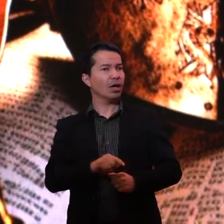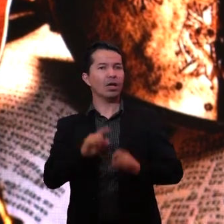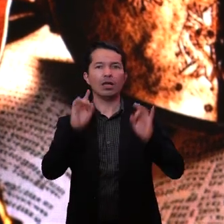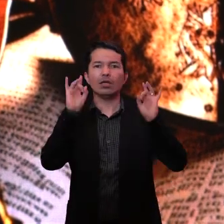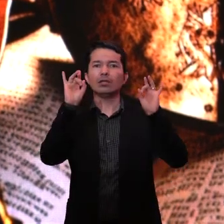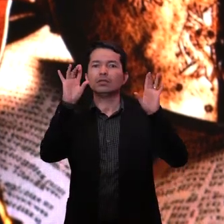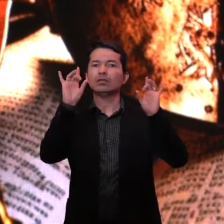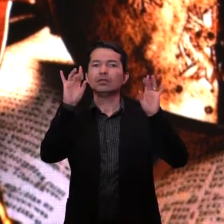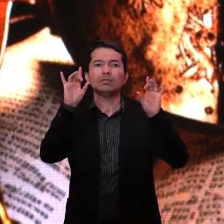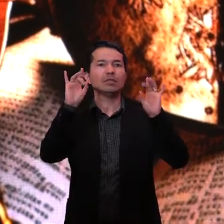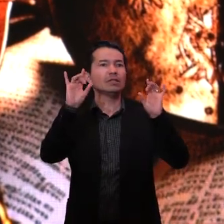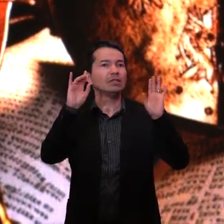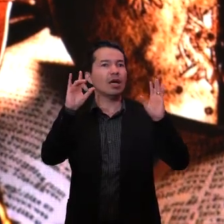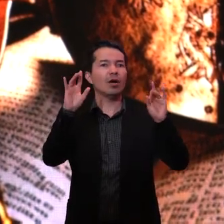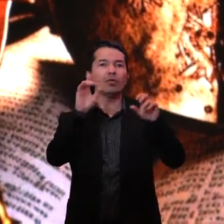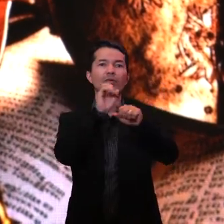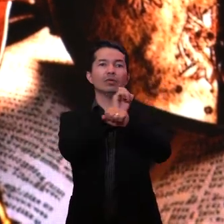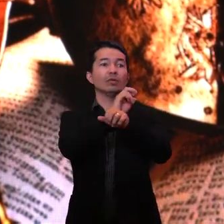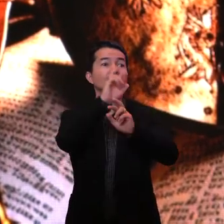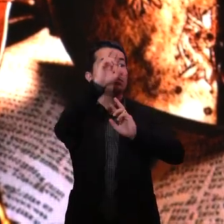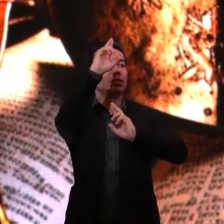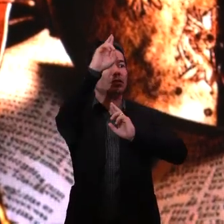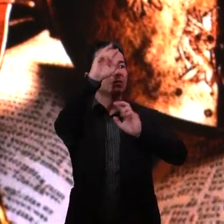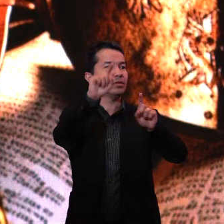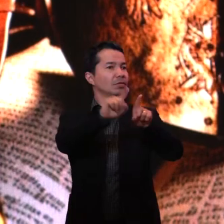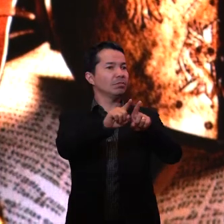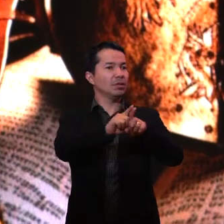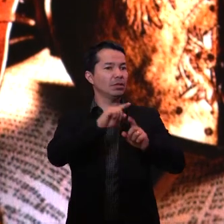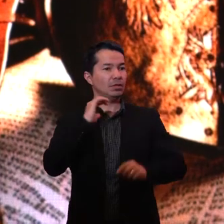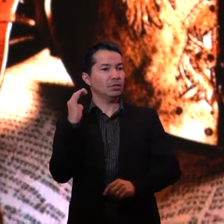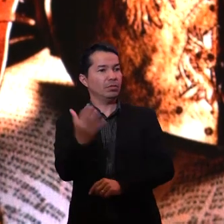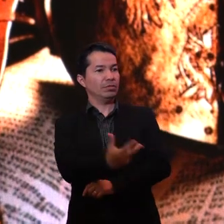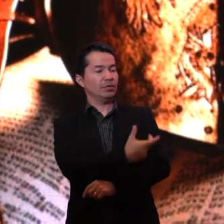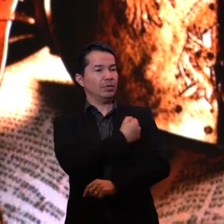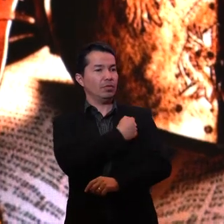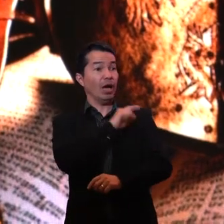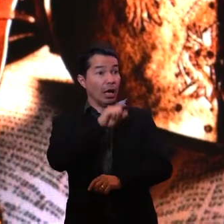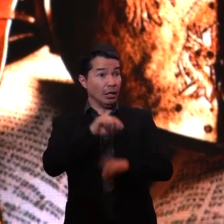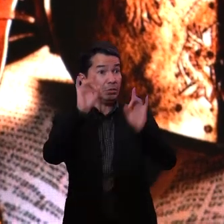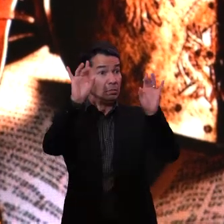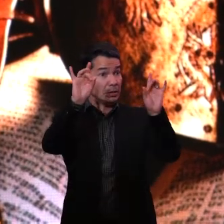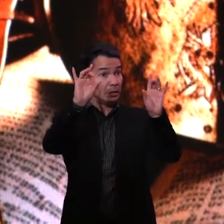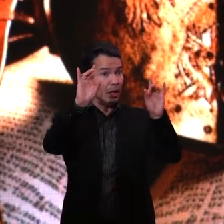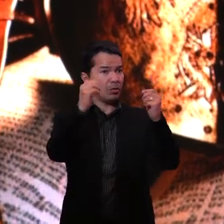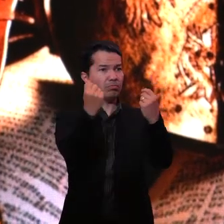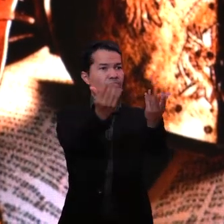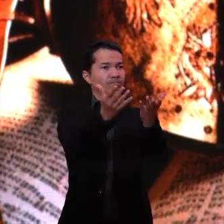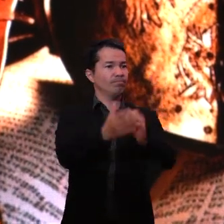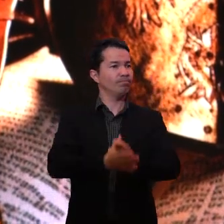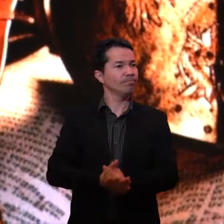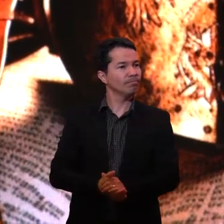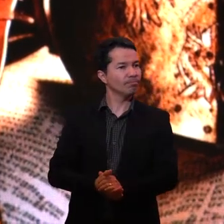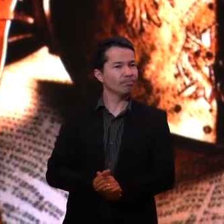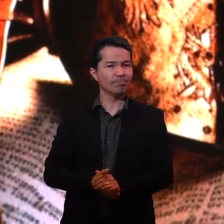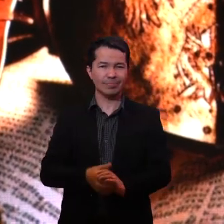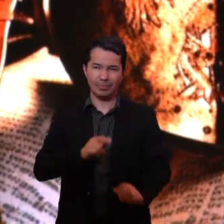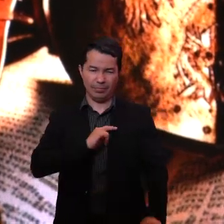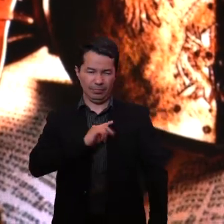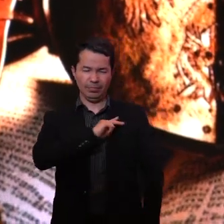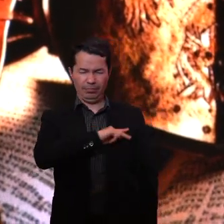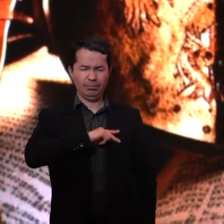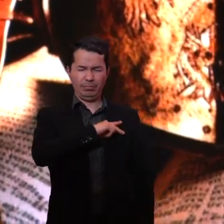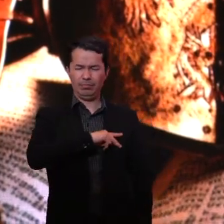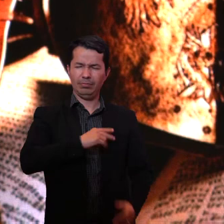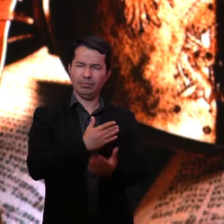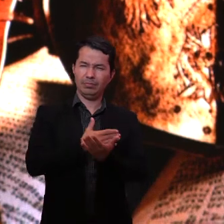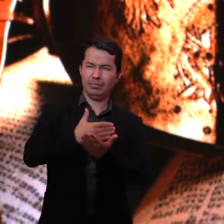A salvação é um tipo especial de esperança. O apóstolo Paulo vai falar sobre esse capacete também